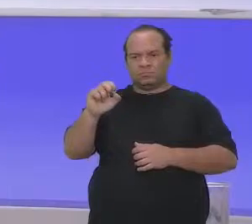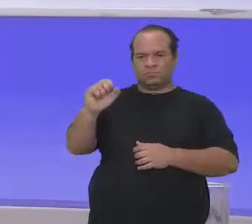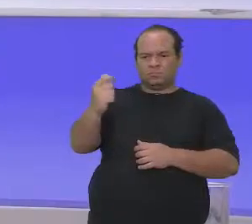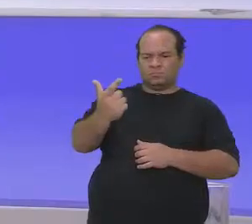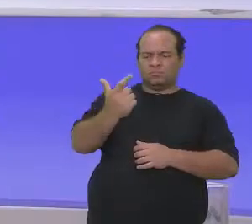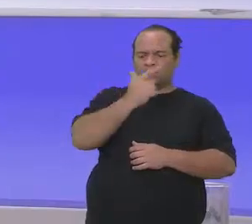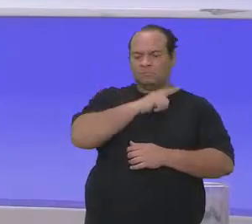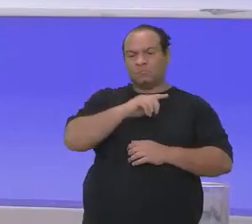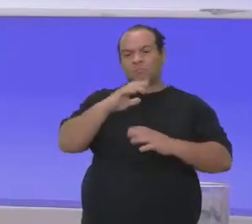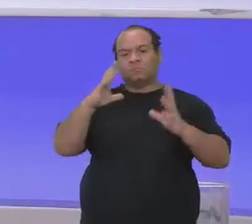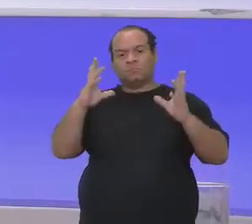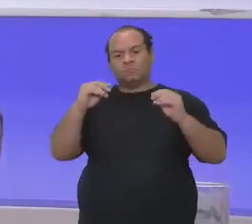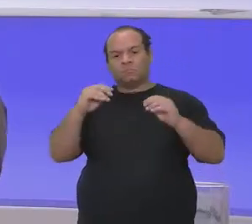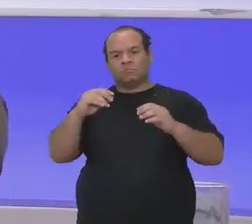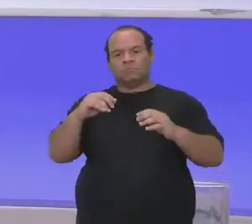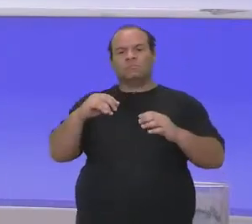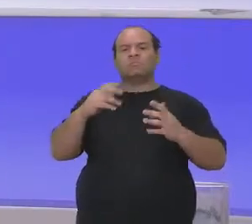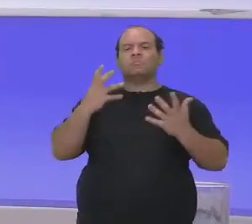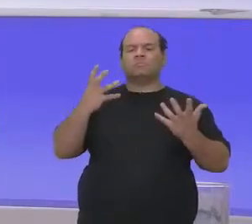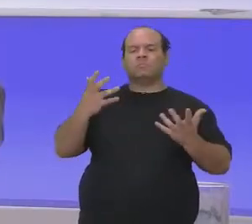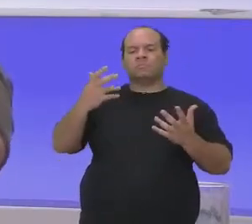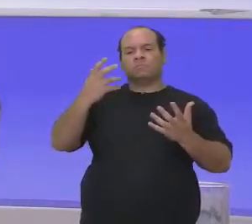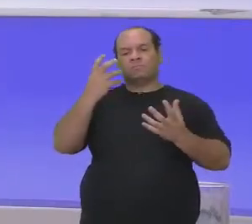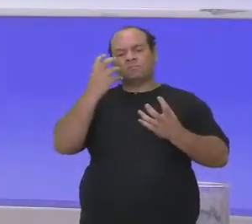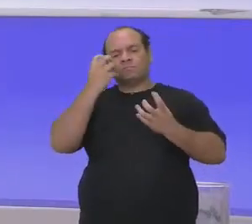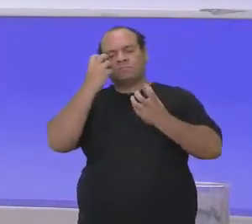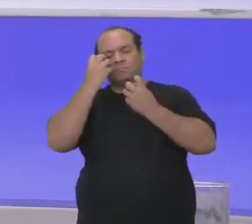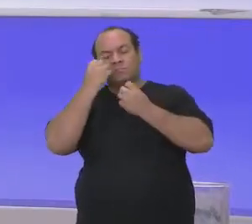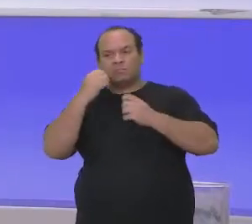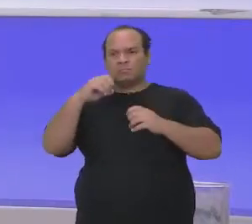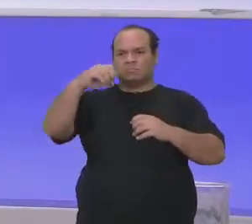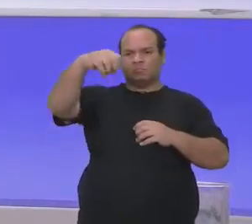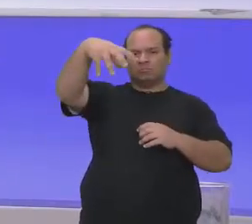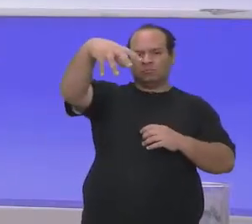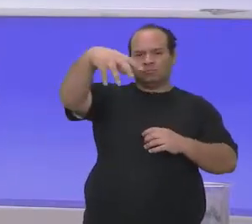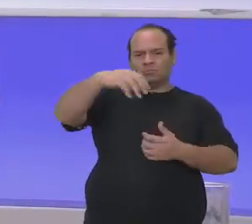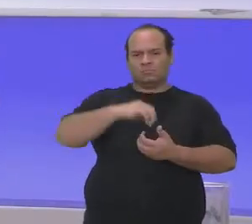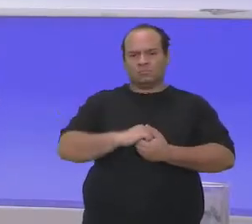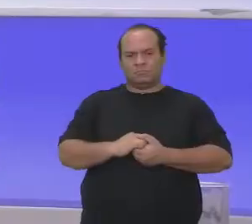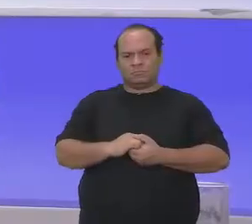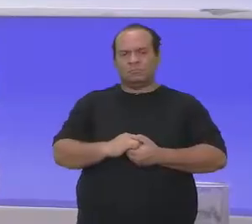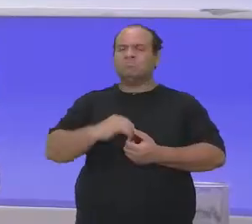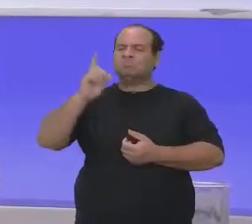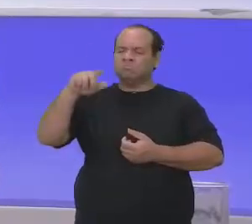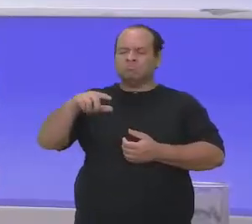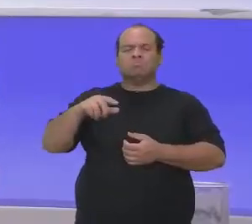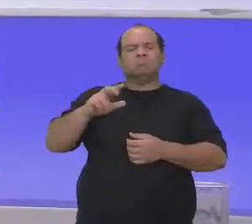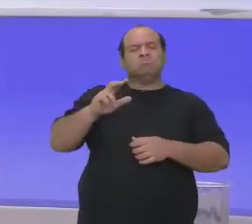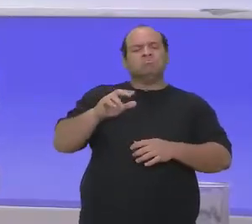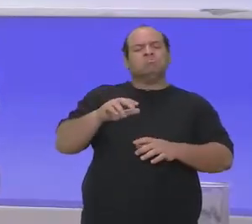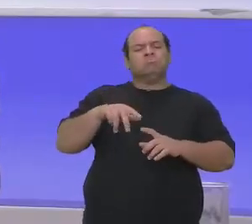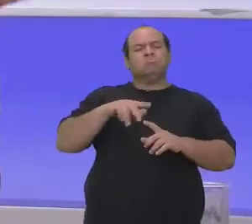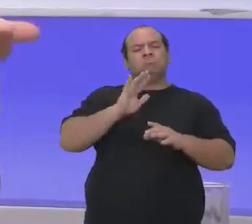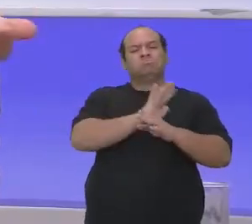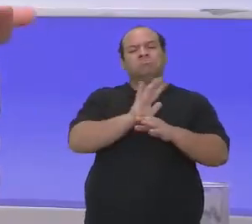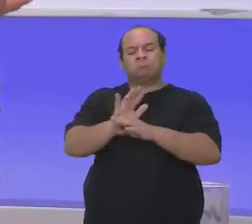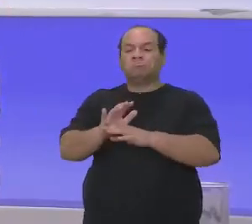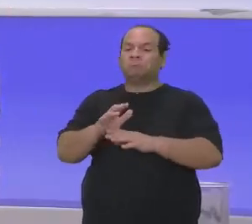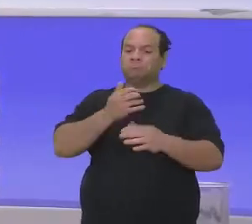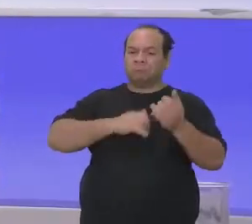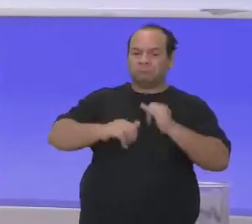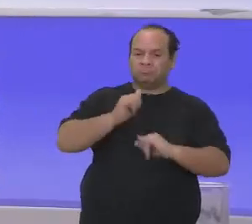uma bateria e à noite, quando você realmente precisa, ele acende, sim, é uma ação de eficiência energética. Você só vai